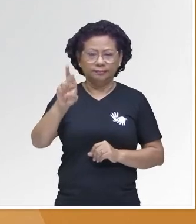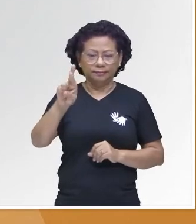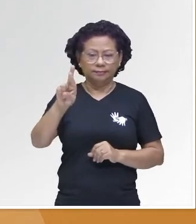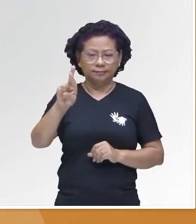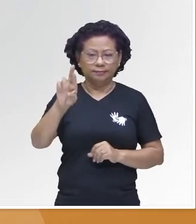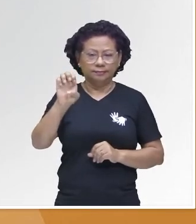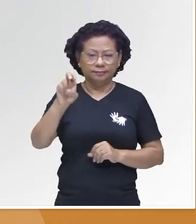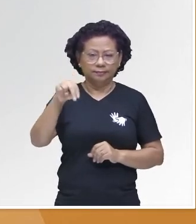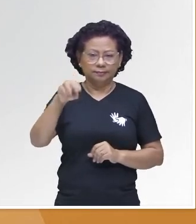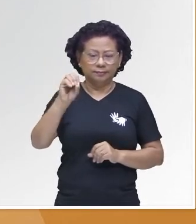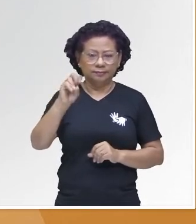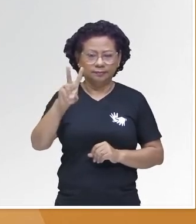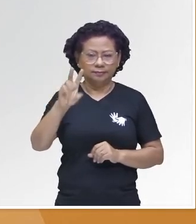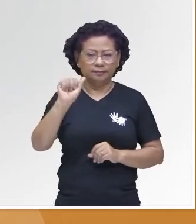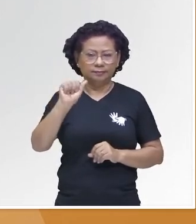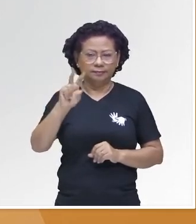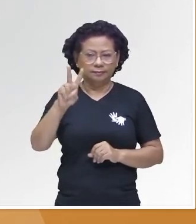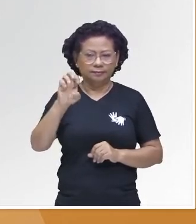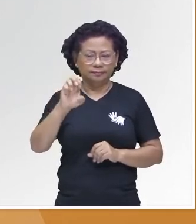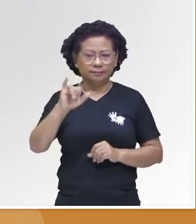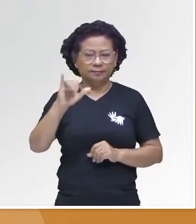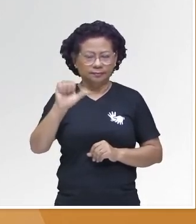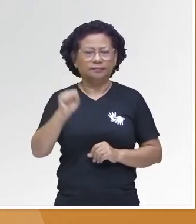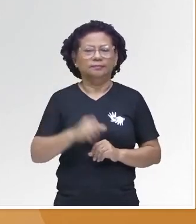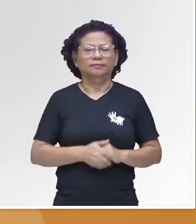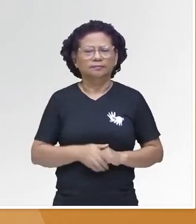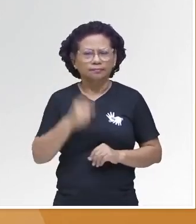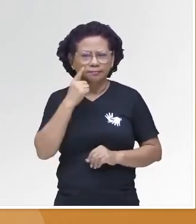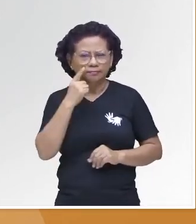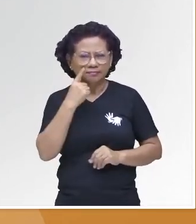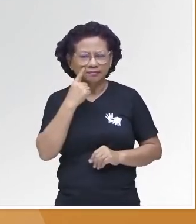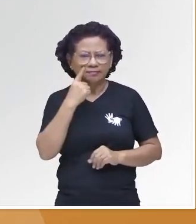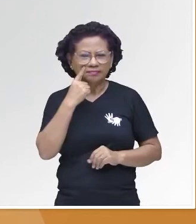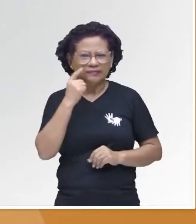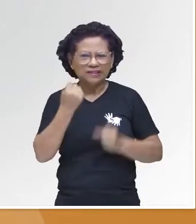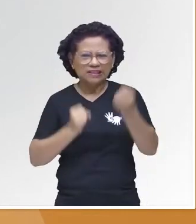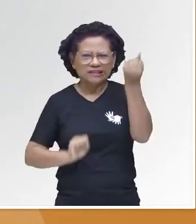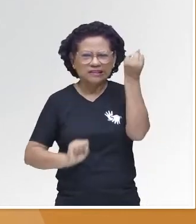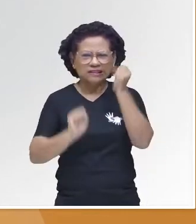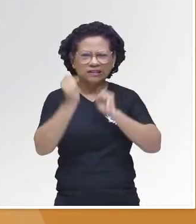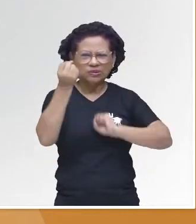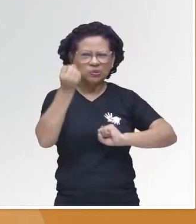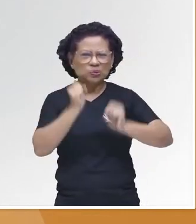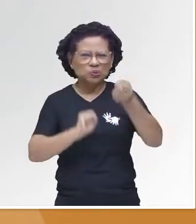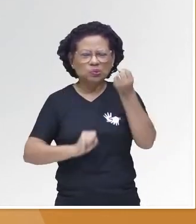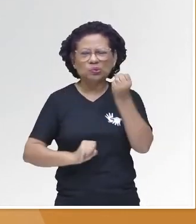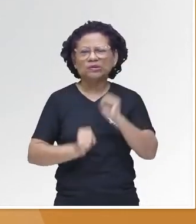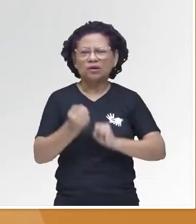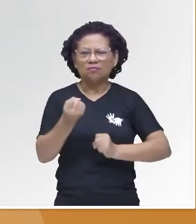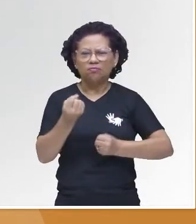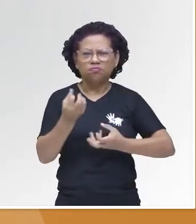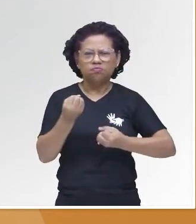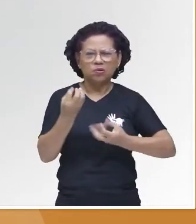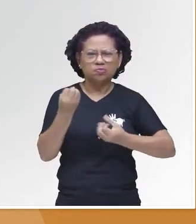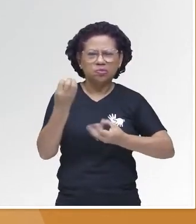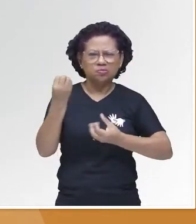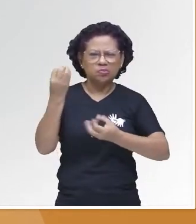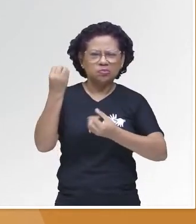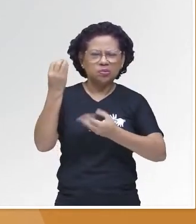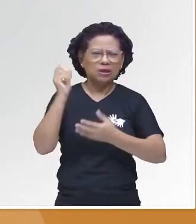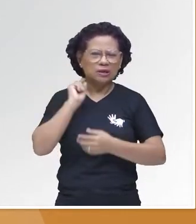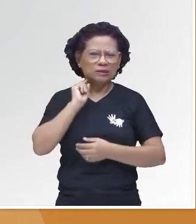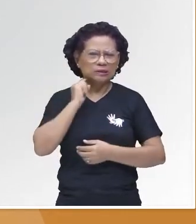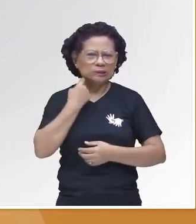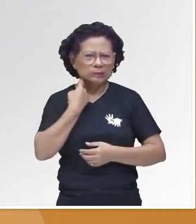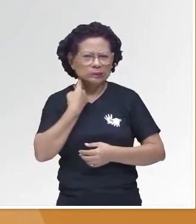não renováveis. Então, a gente pode citar, né, por exemplo, a utilização da energia